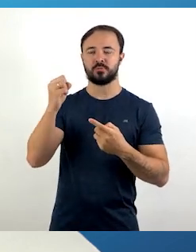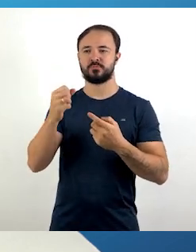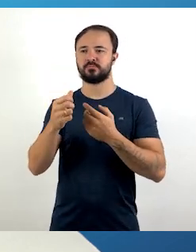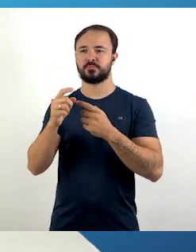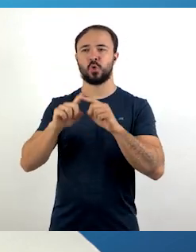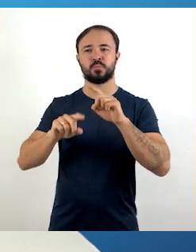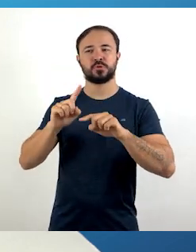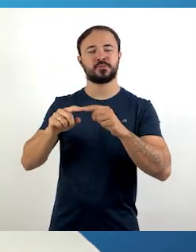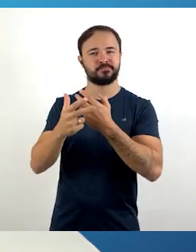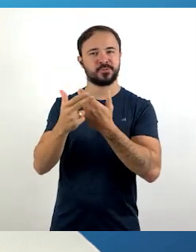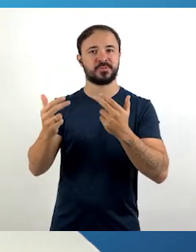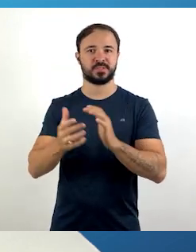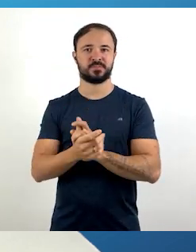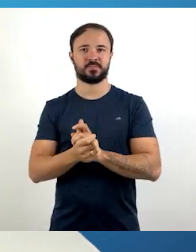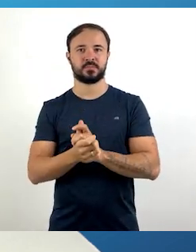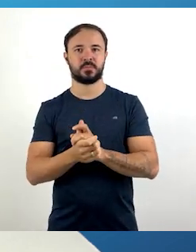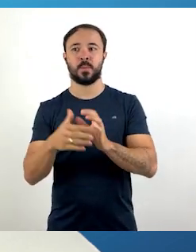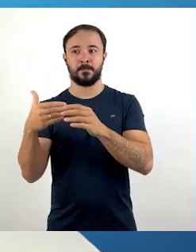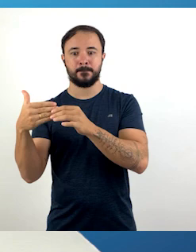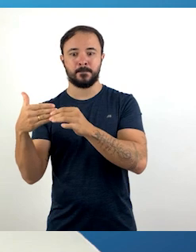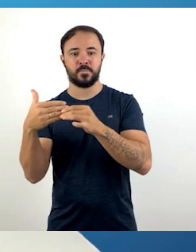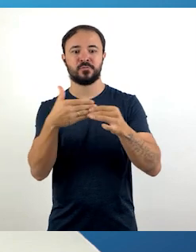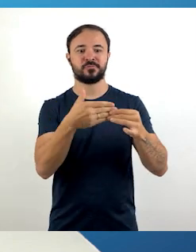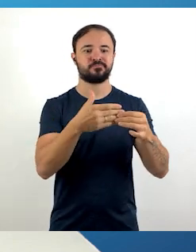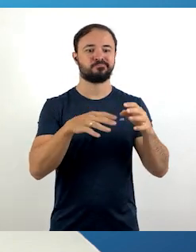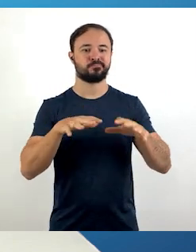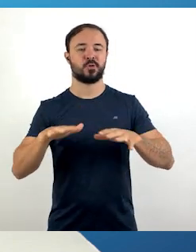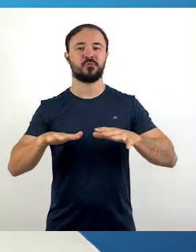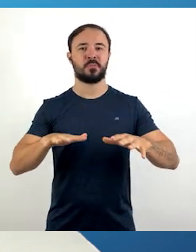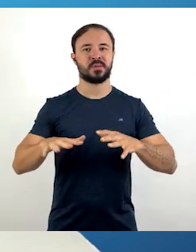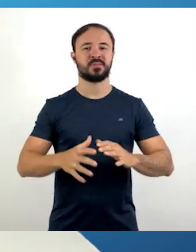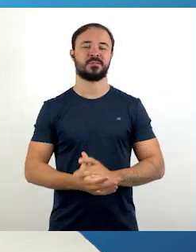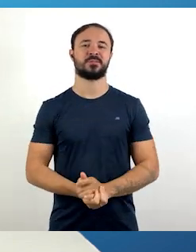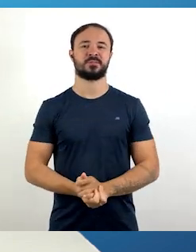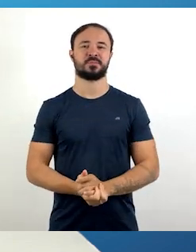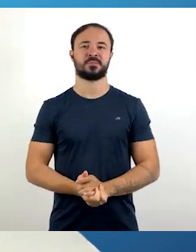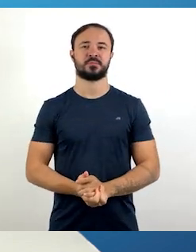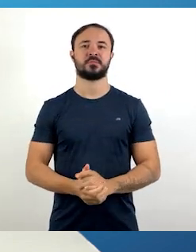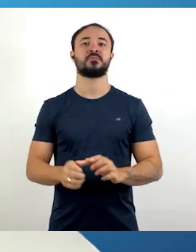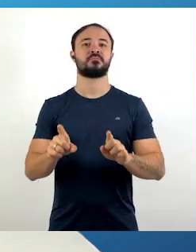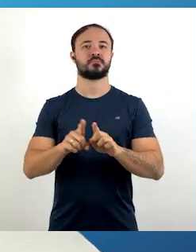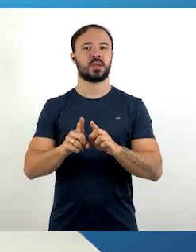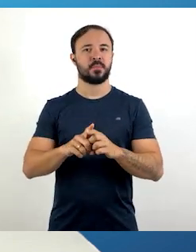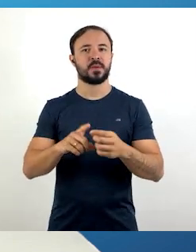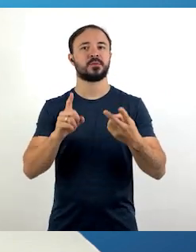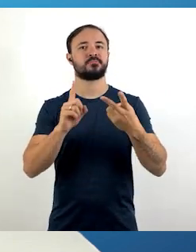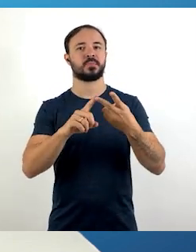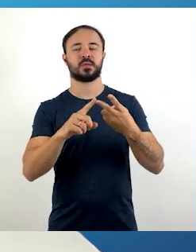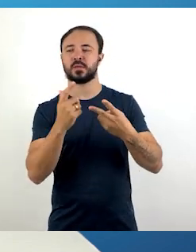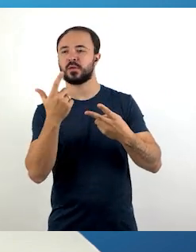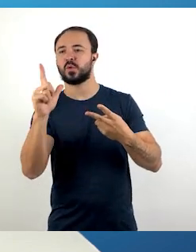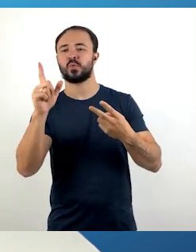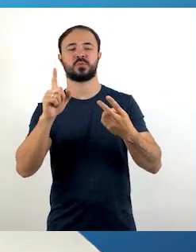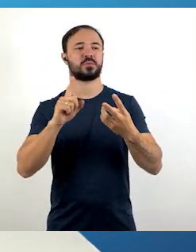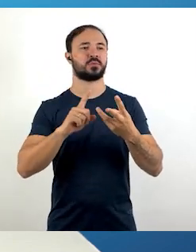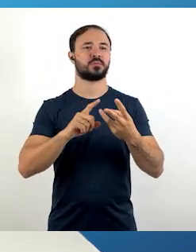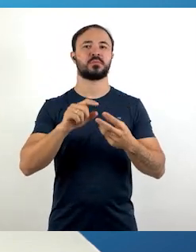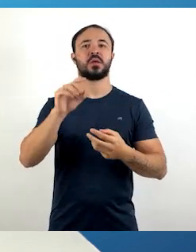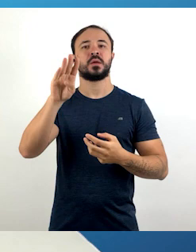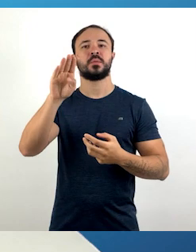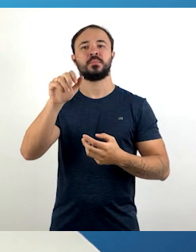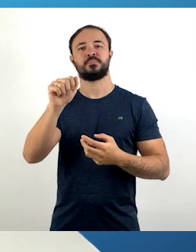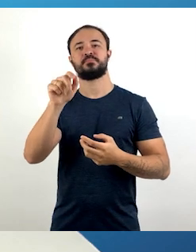nós poder fazer a movimentação dessa máquina a vapor. Nós temos aqui algumas peças como